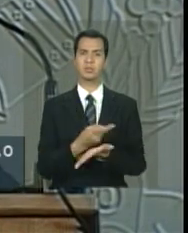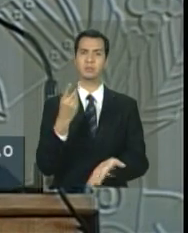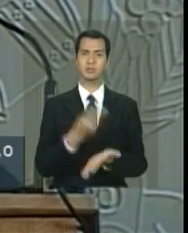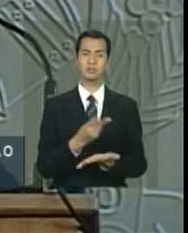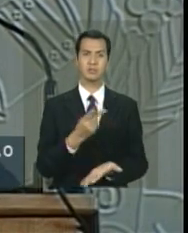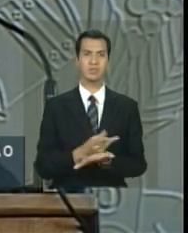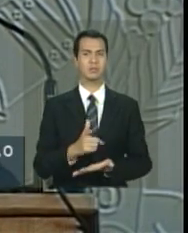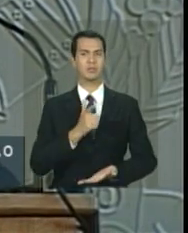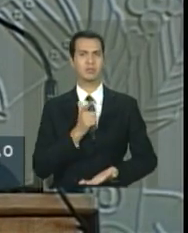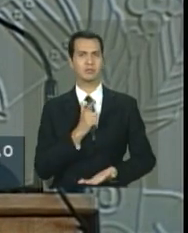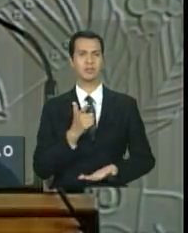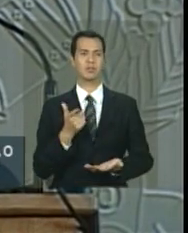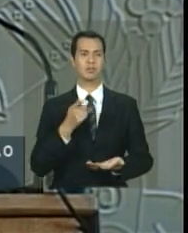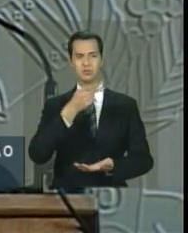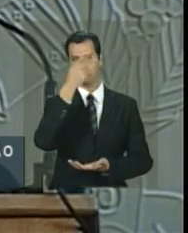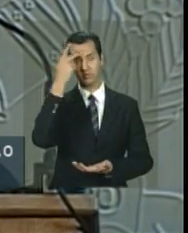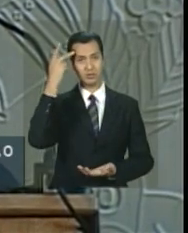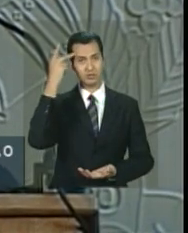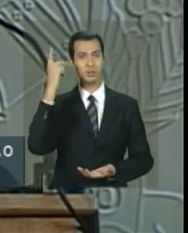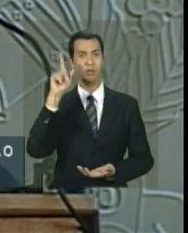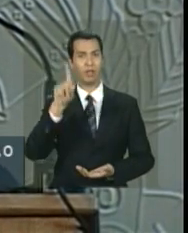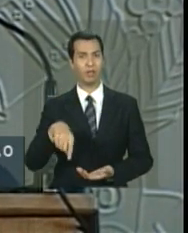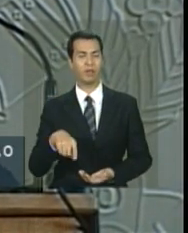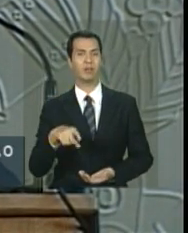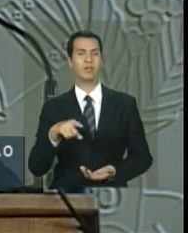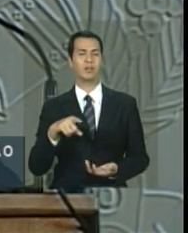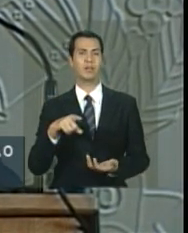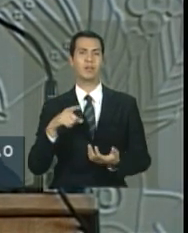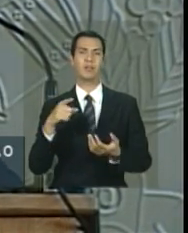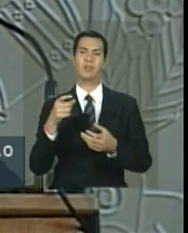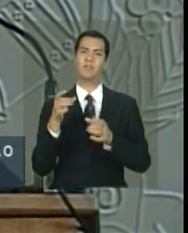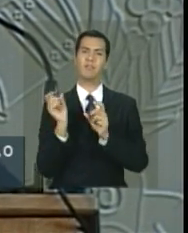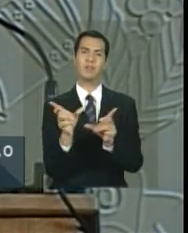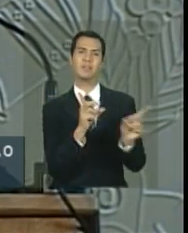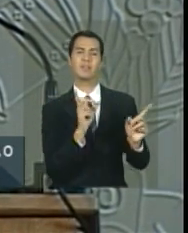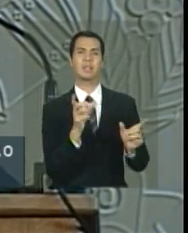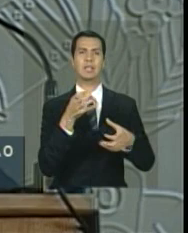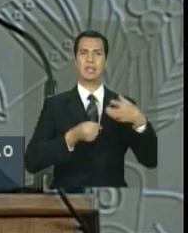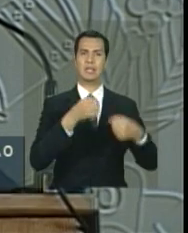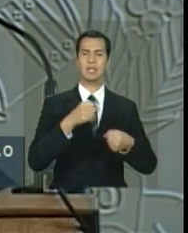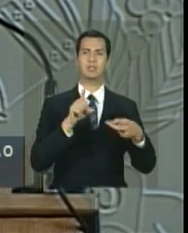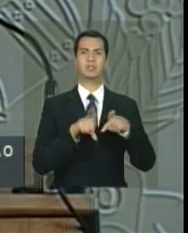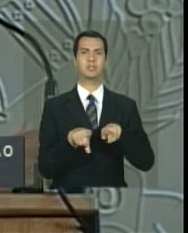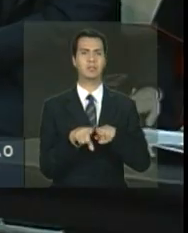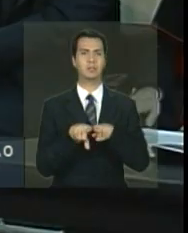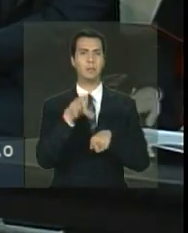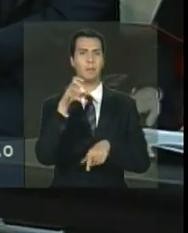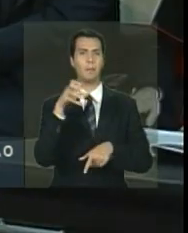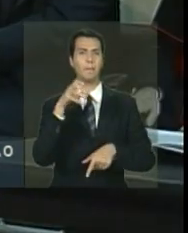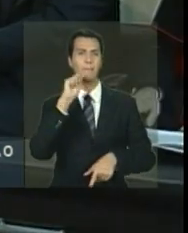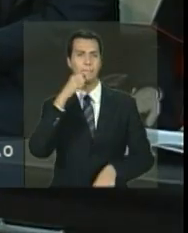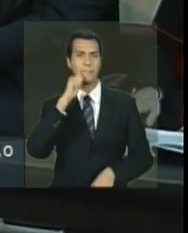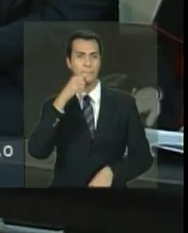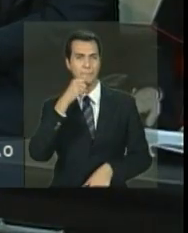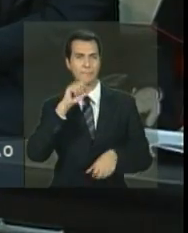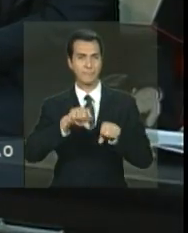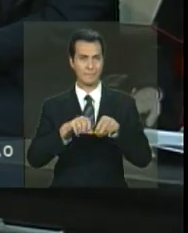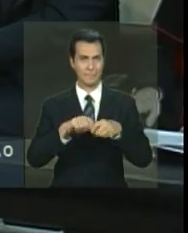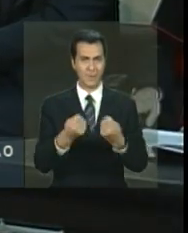para oferecer leite de cabra. E a entrega de pão era feita com carroças puxadas por